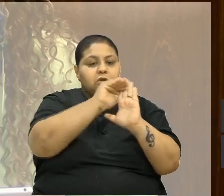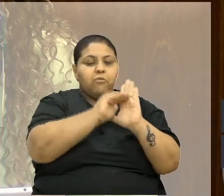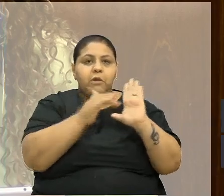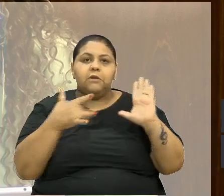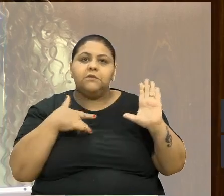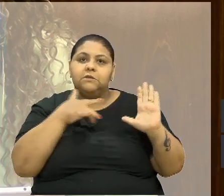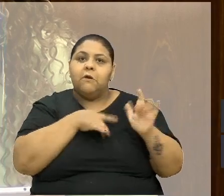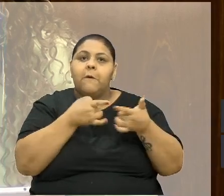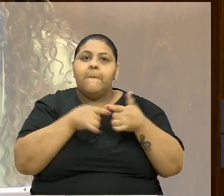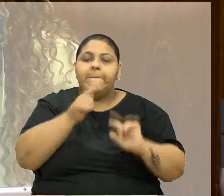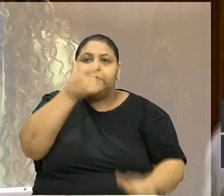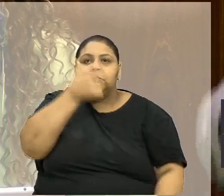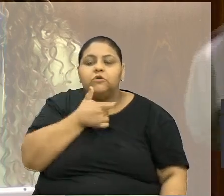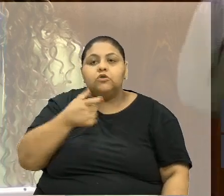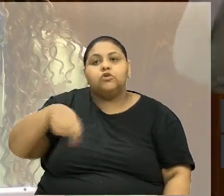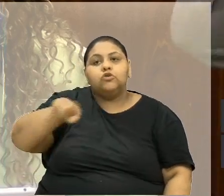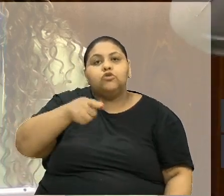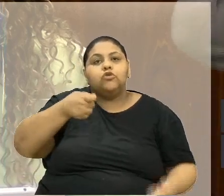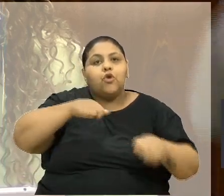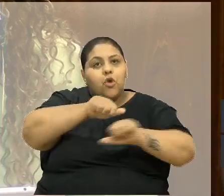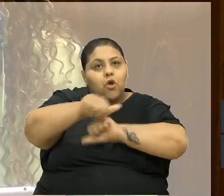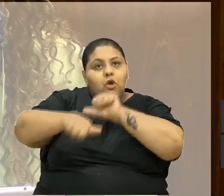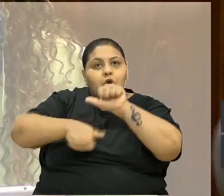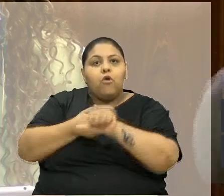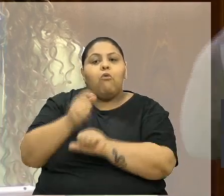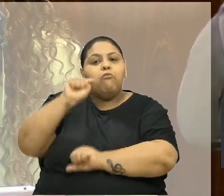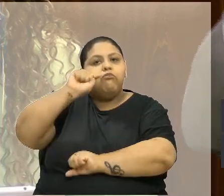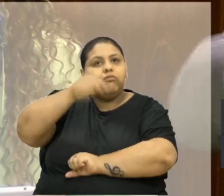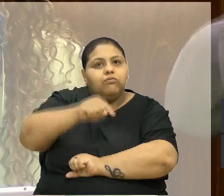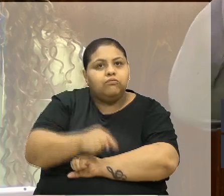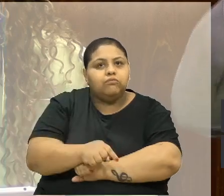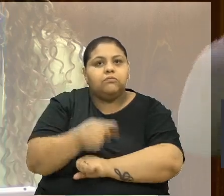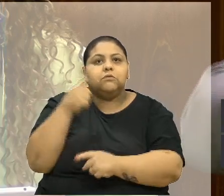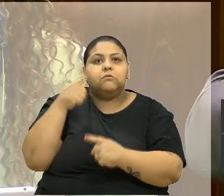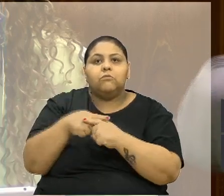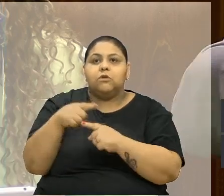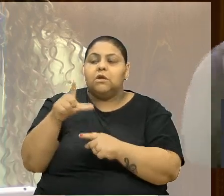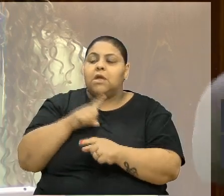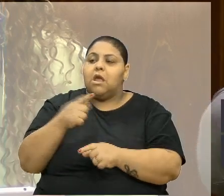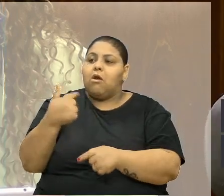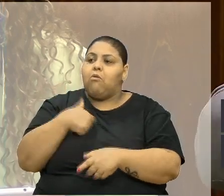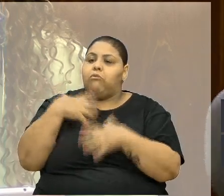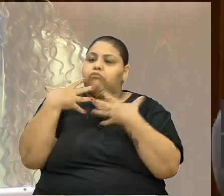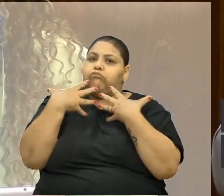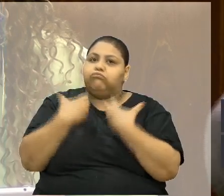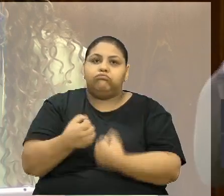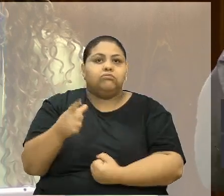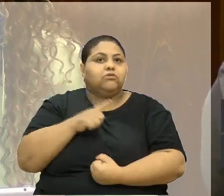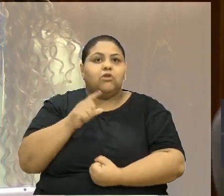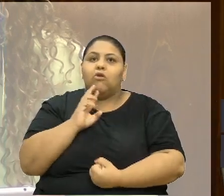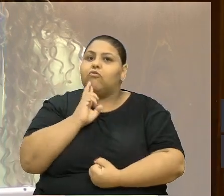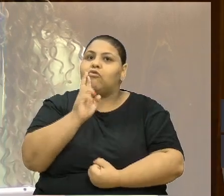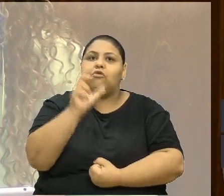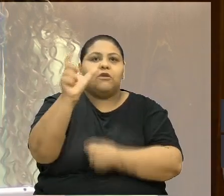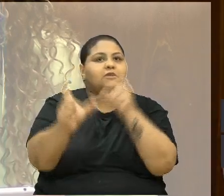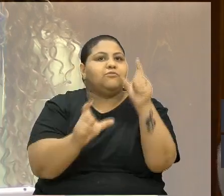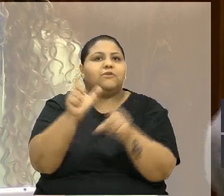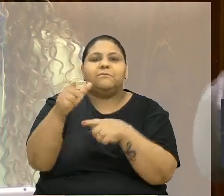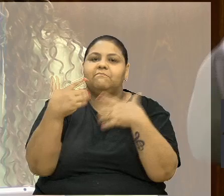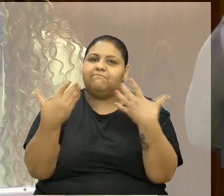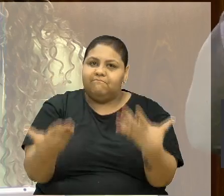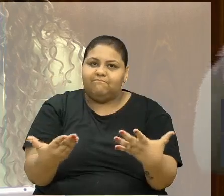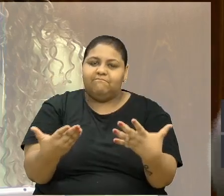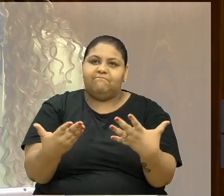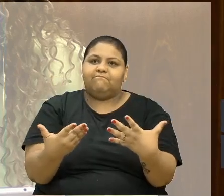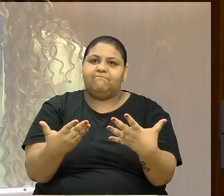eu acho que nós precisamos mudanças profundas, porque eu estou cansado de não ter o que responder para as pessoas, no que